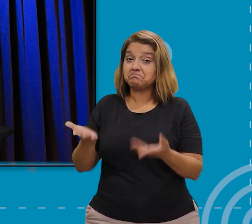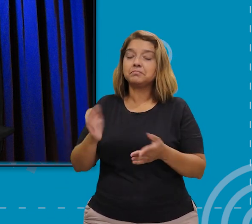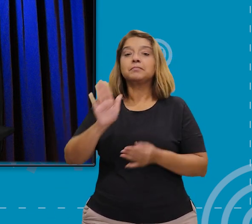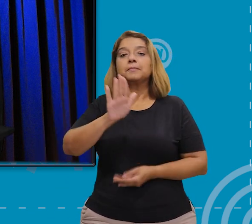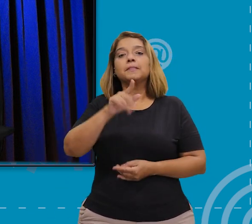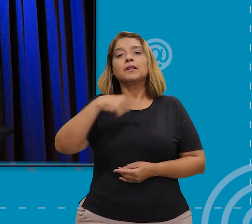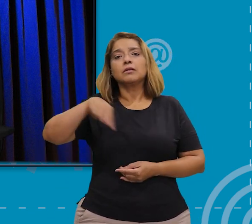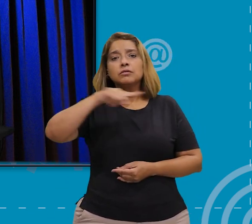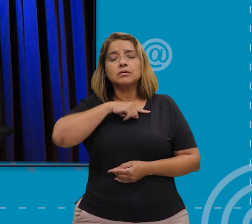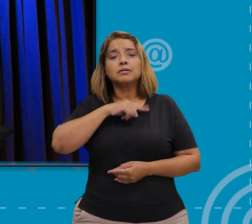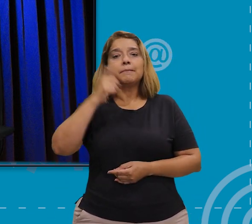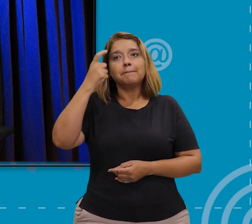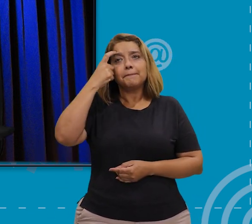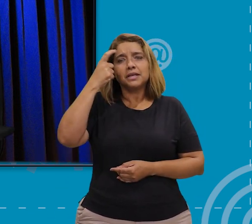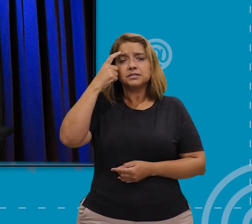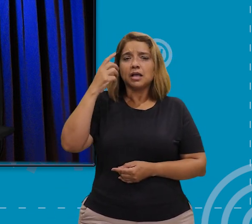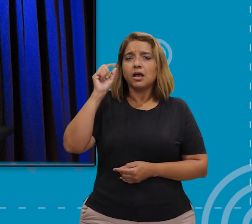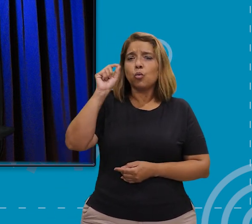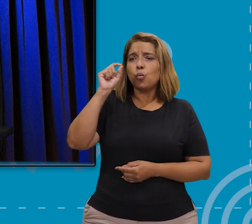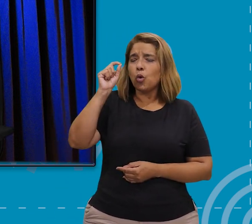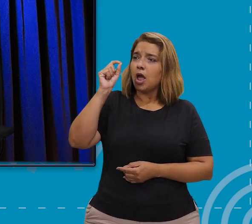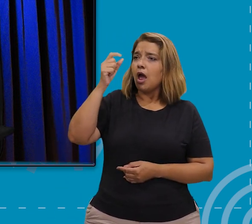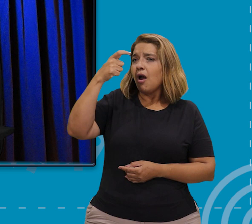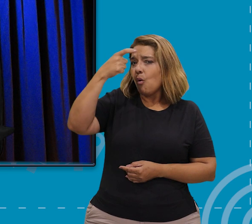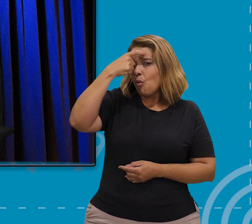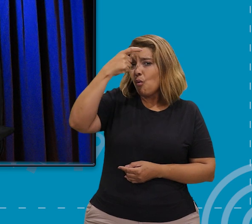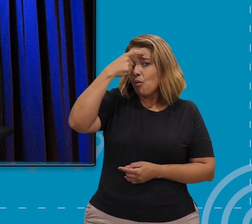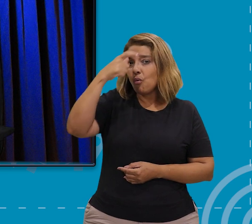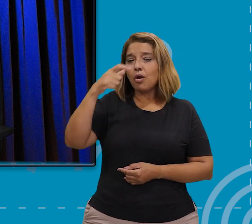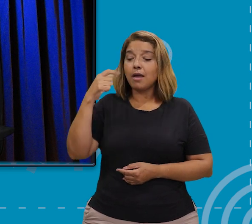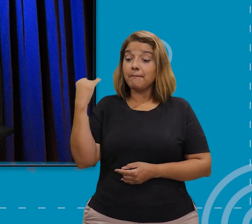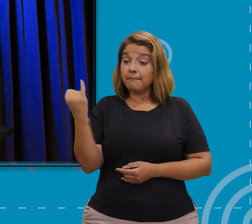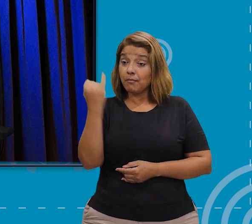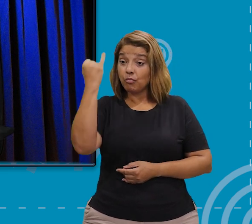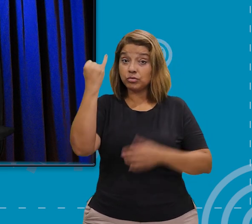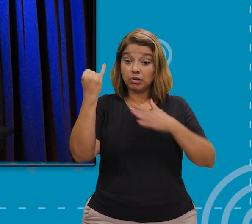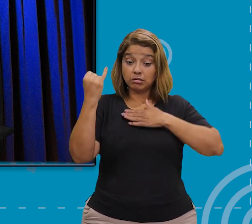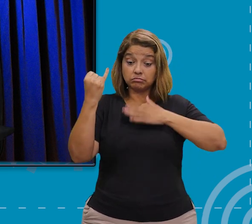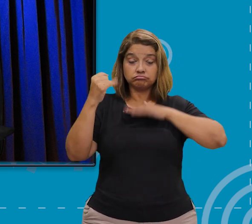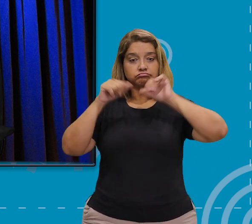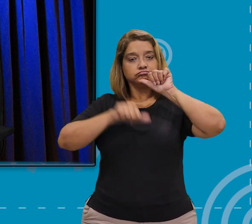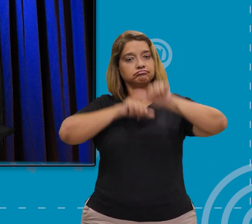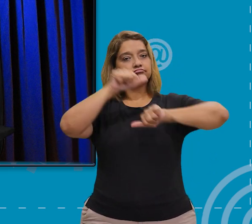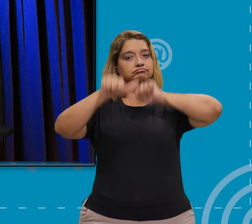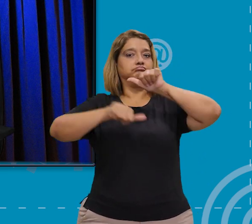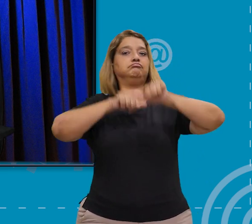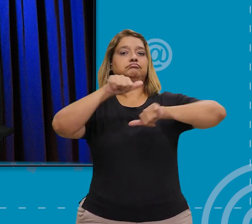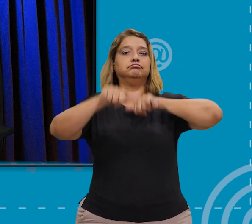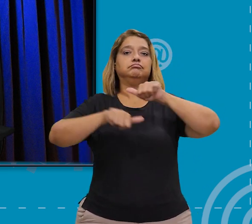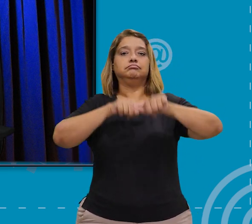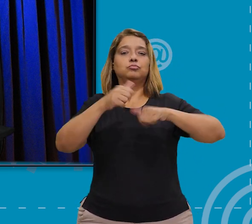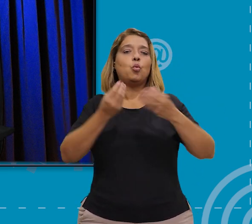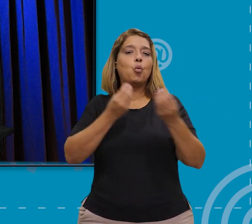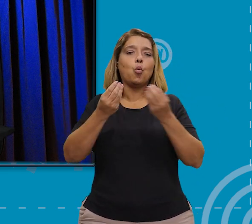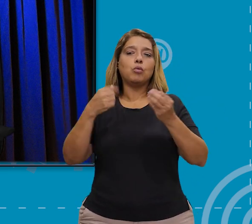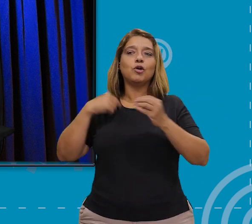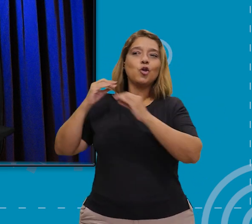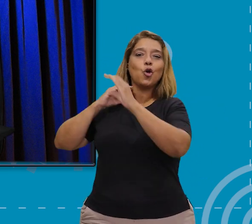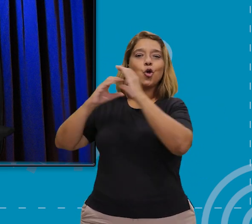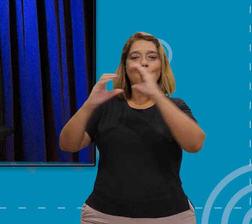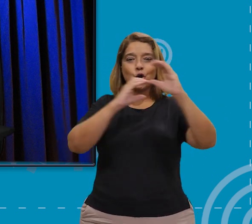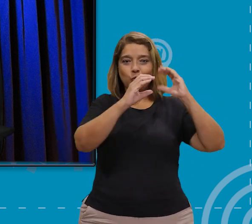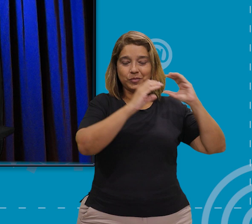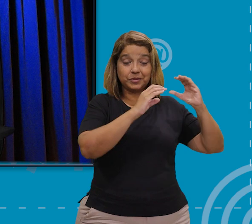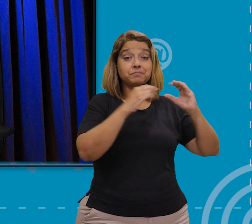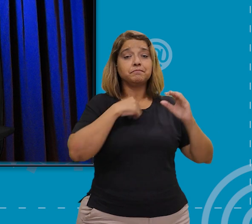TT, porque é uma pergunta que pode contribuir para que a gente consiga ter essa consciência, né, da importância da gente